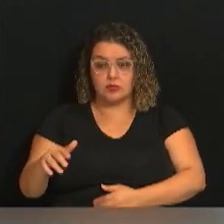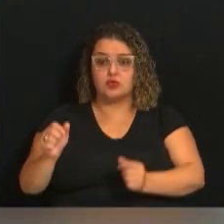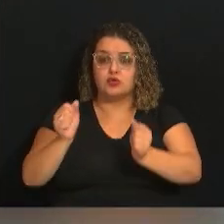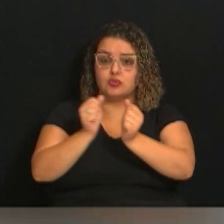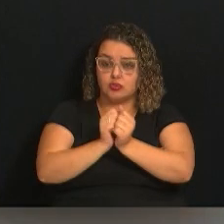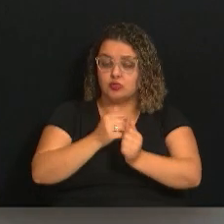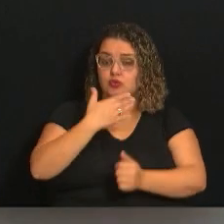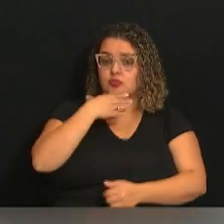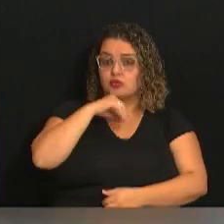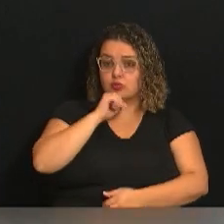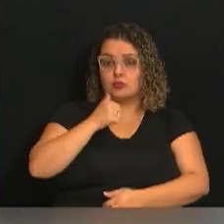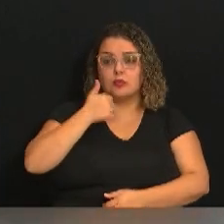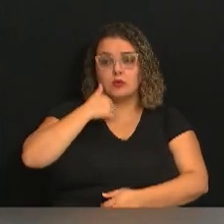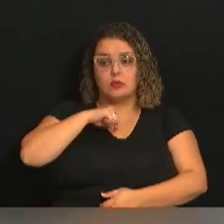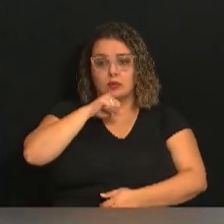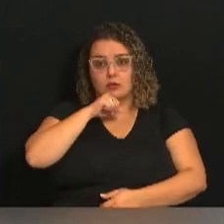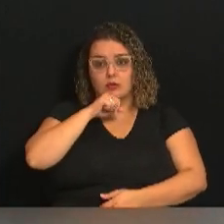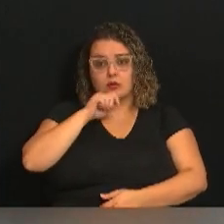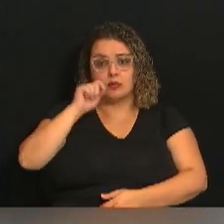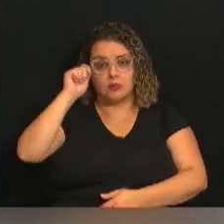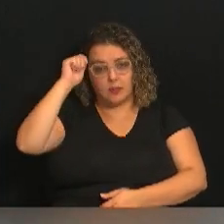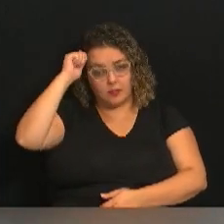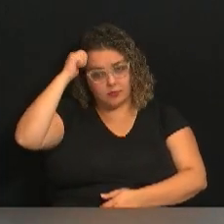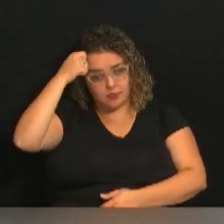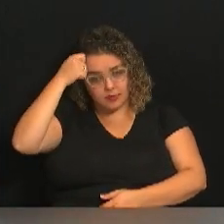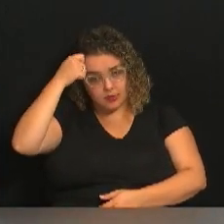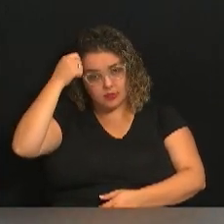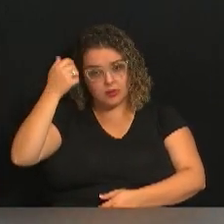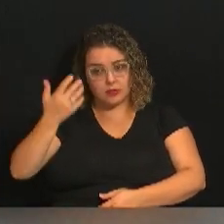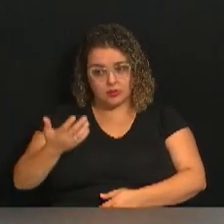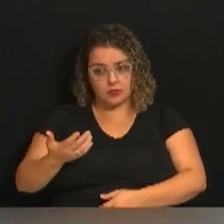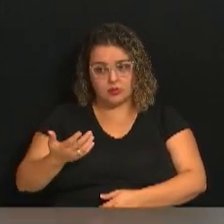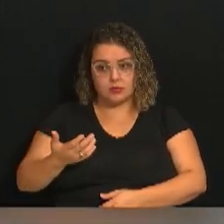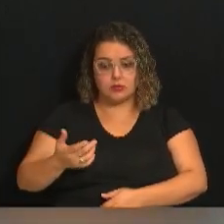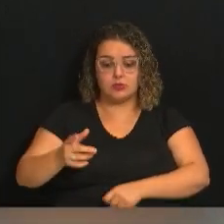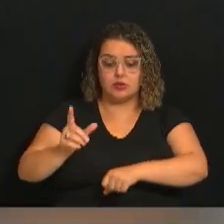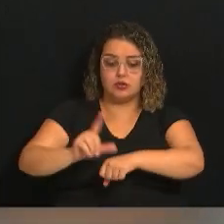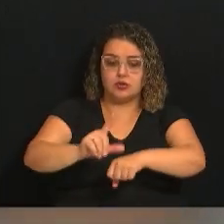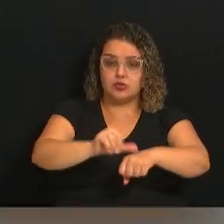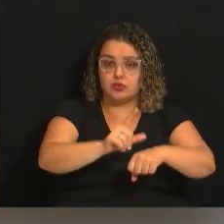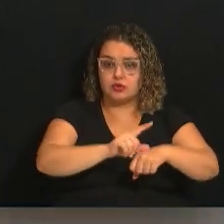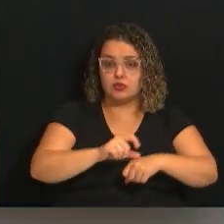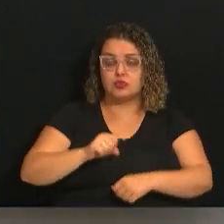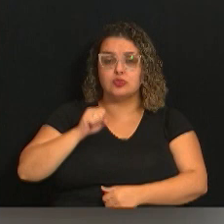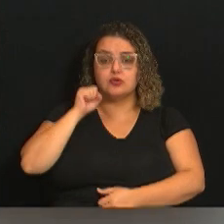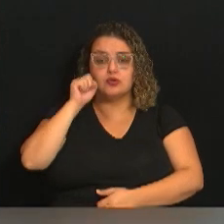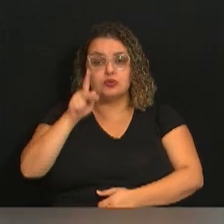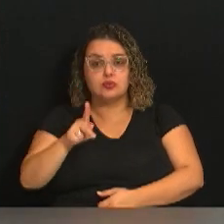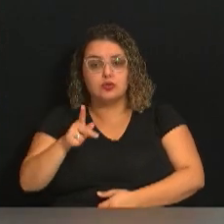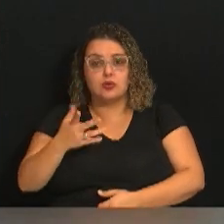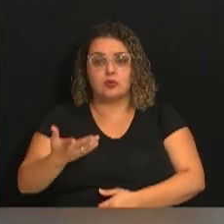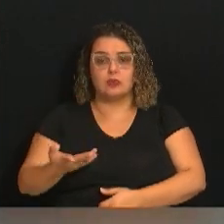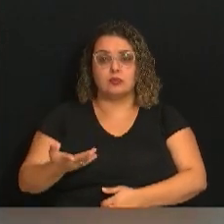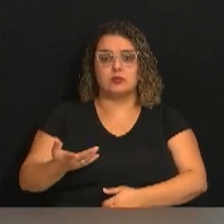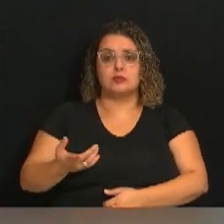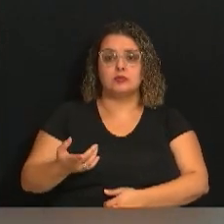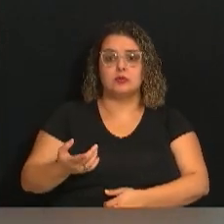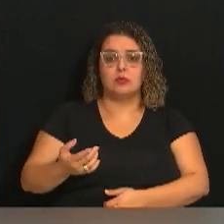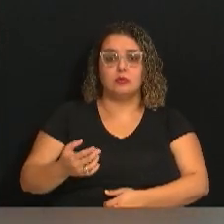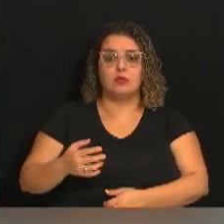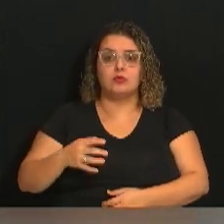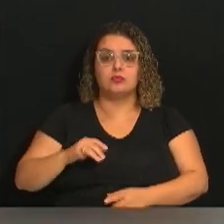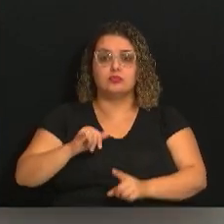pais, crianças negras, que são retiradas de lojas, de shoppings, são atacadas nas escolas por conta